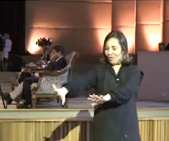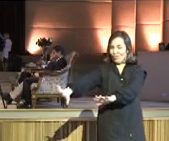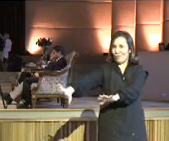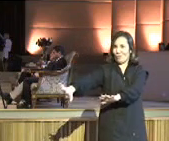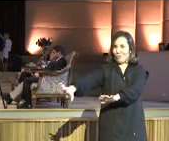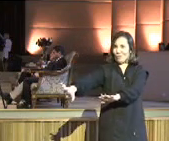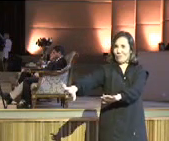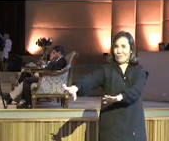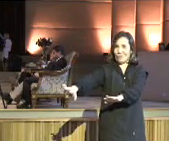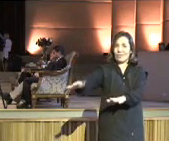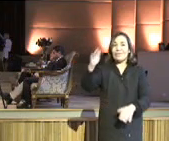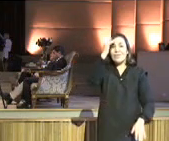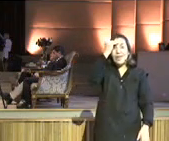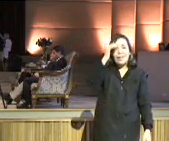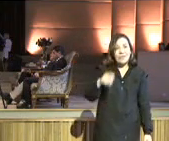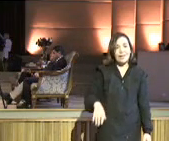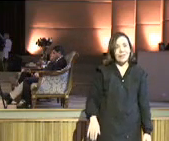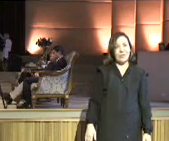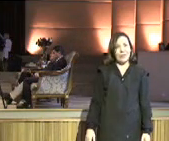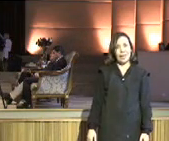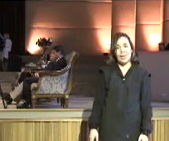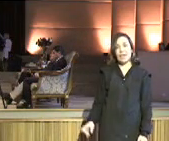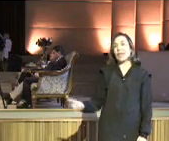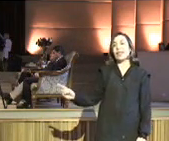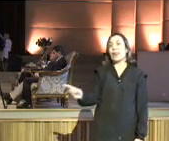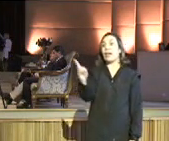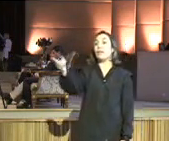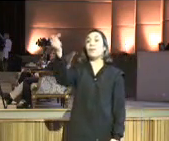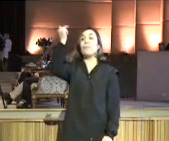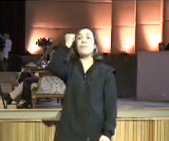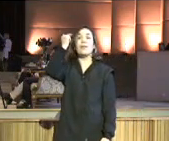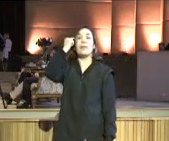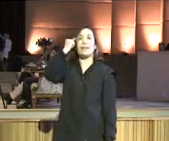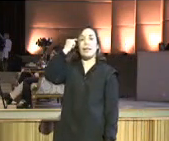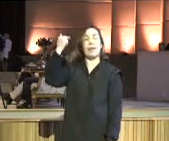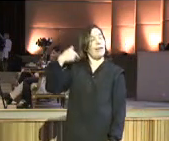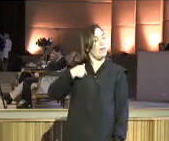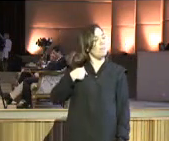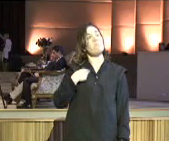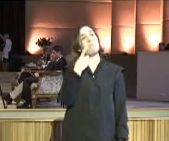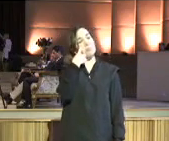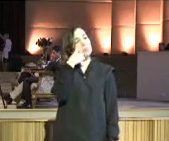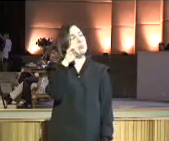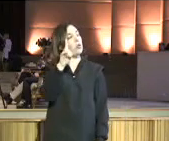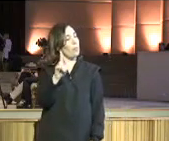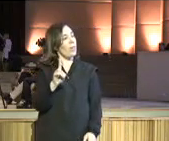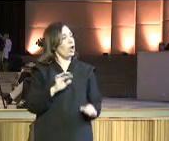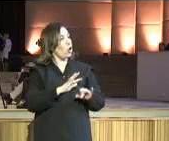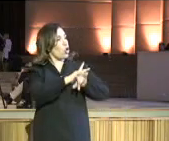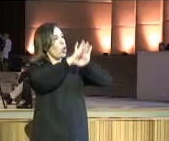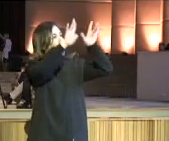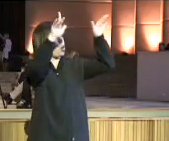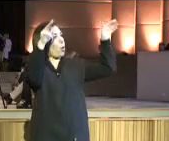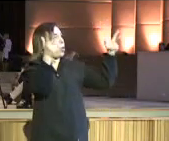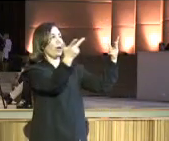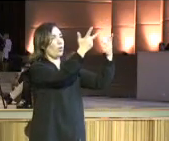Davi está dizendo assim: o que eu tenho descoberto é que toda a glória que busquei não vale